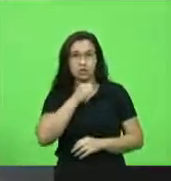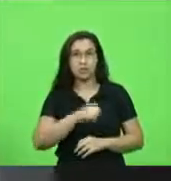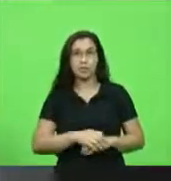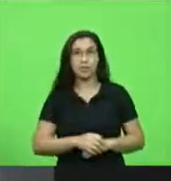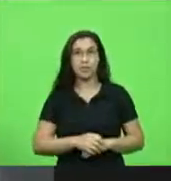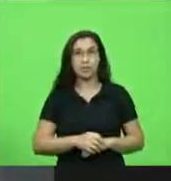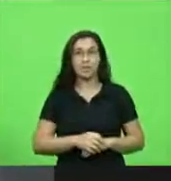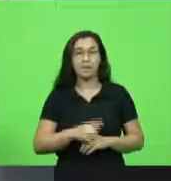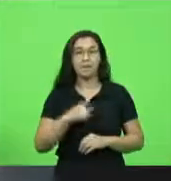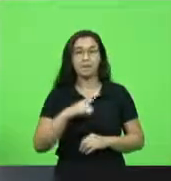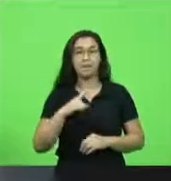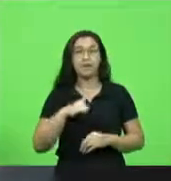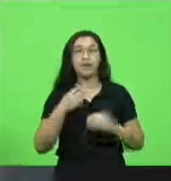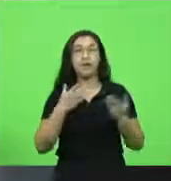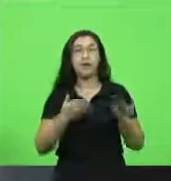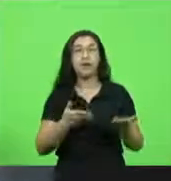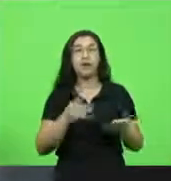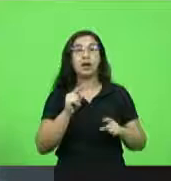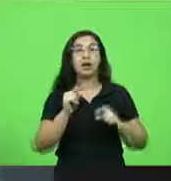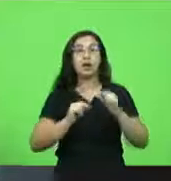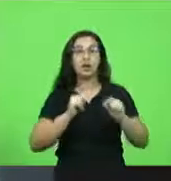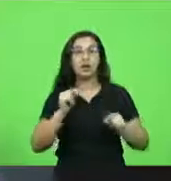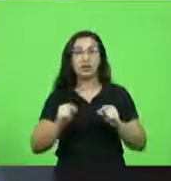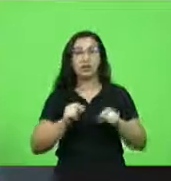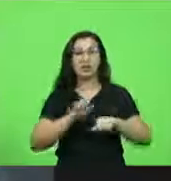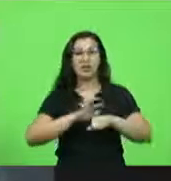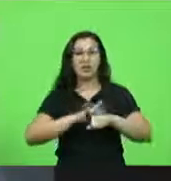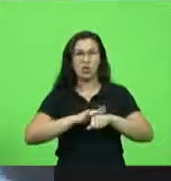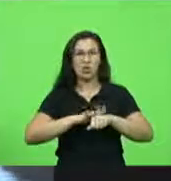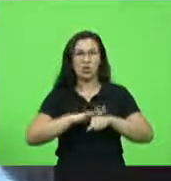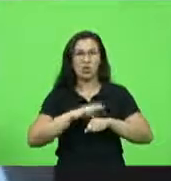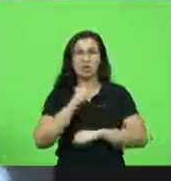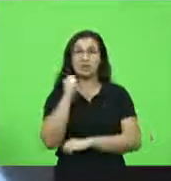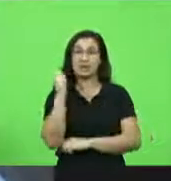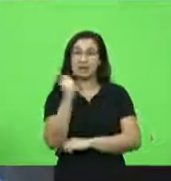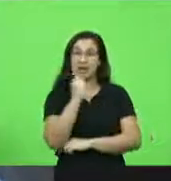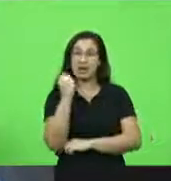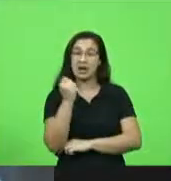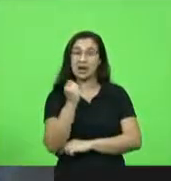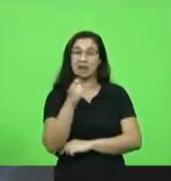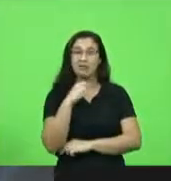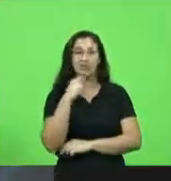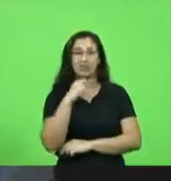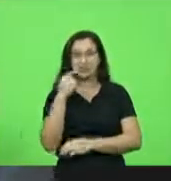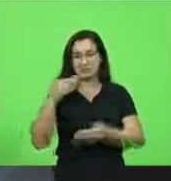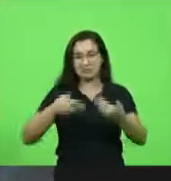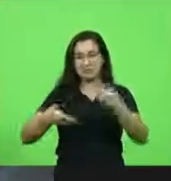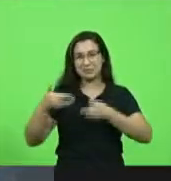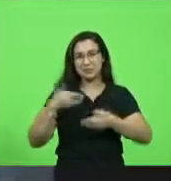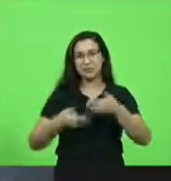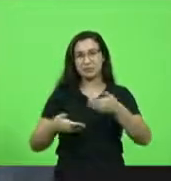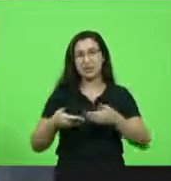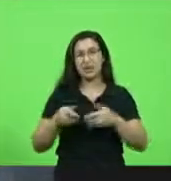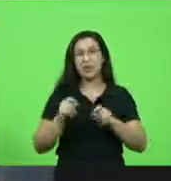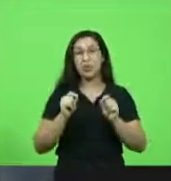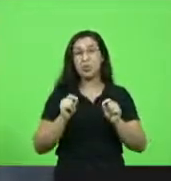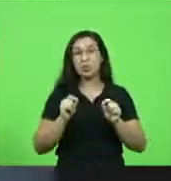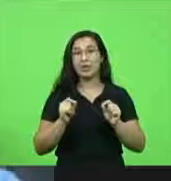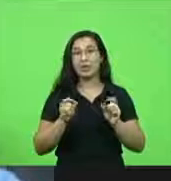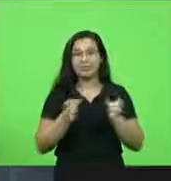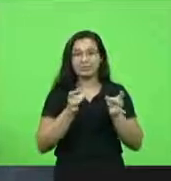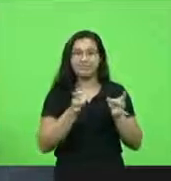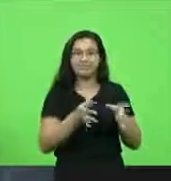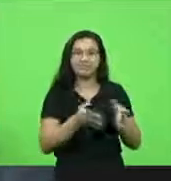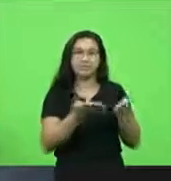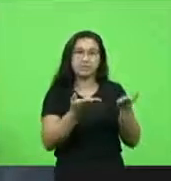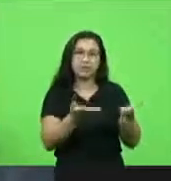uma enfermidade grave, ficou, podemos dizer, incapaz de cuidar de si mesmo. O que fizeram? Jogaram numa casa clandestina, com